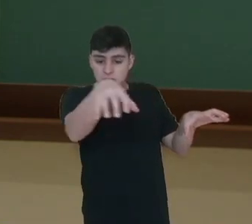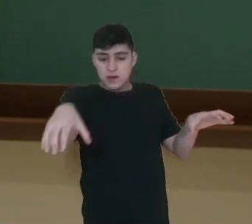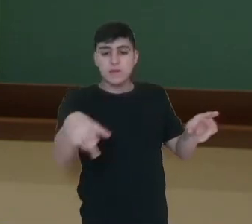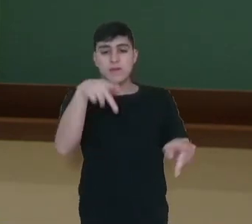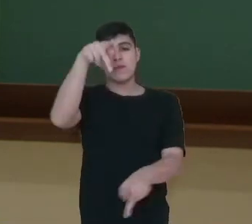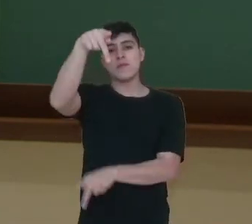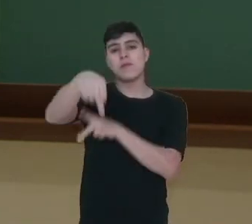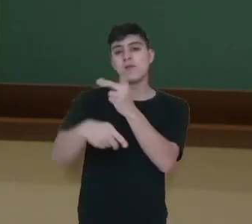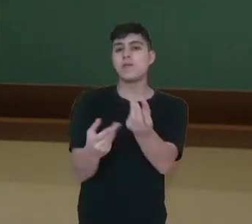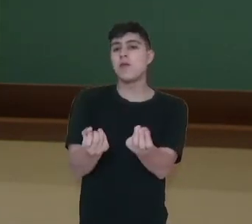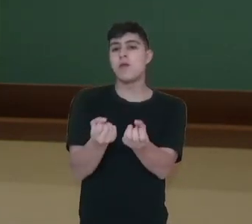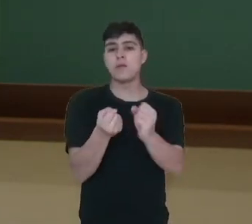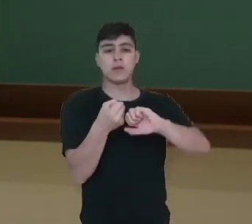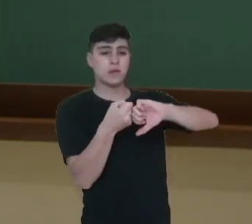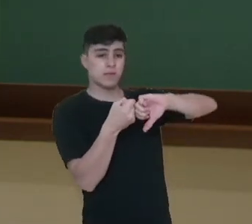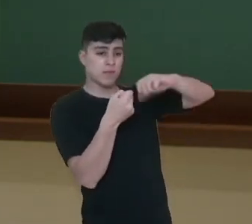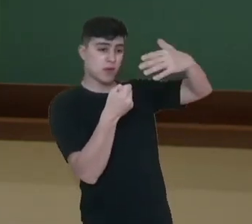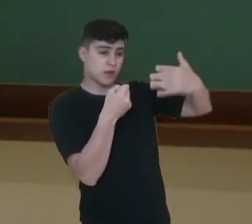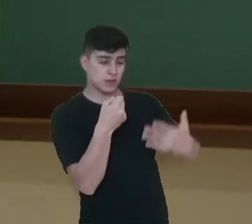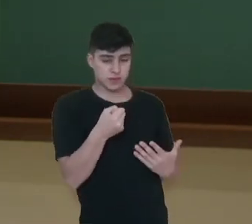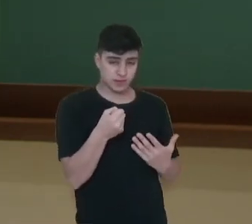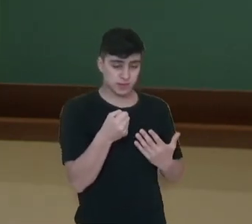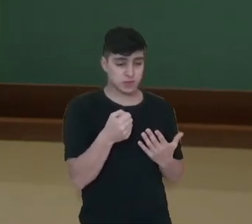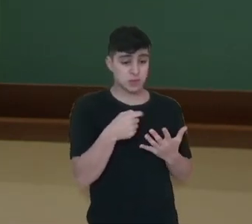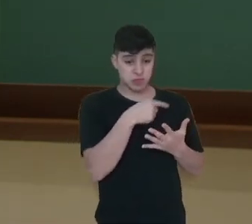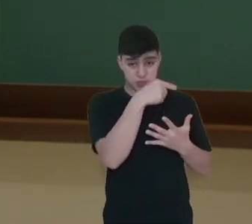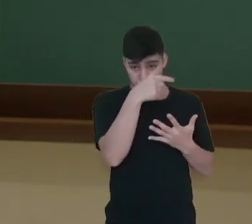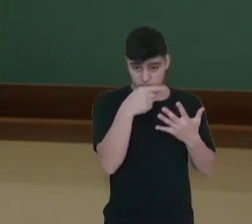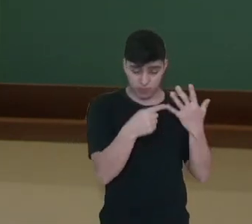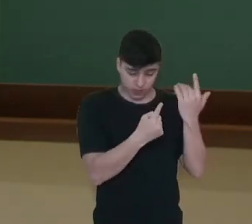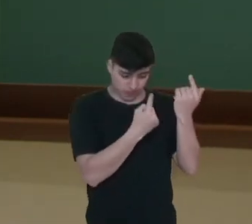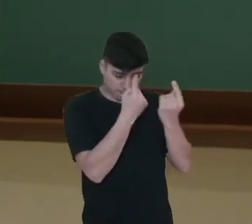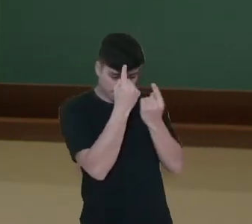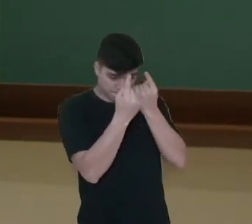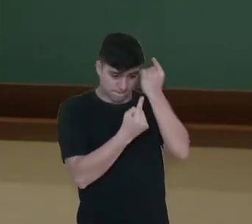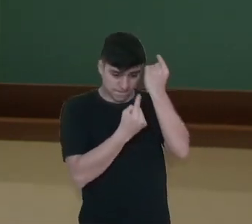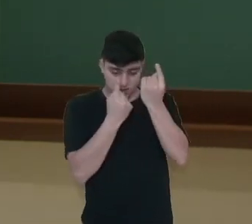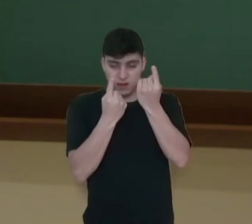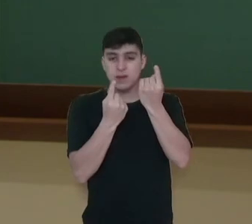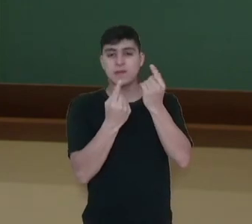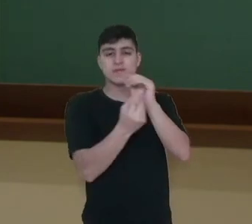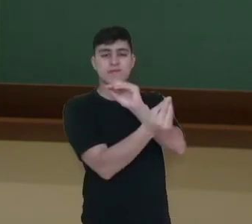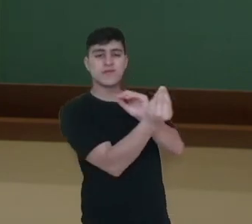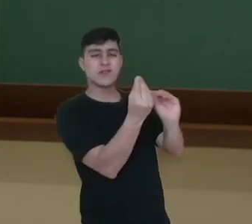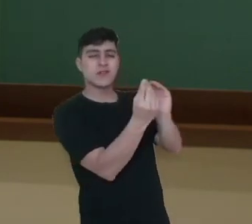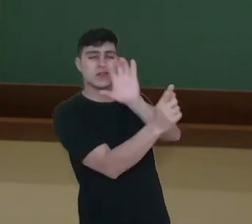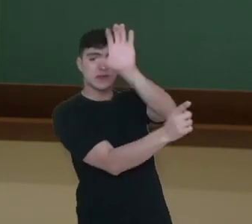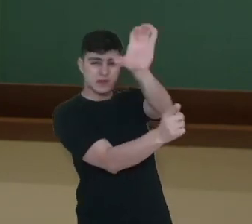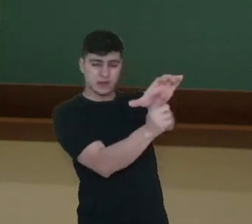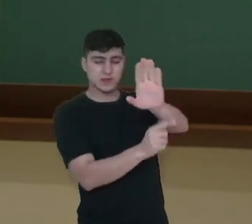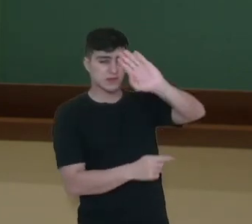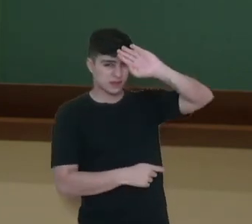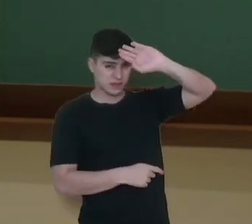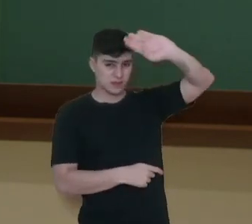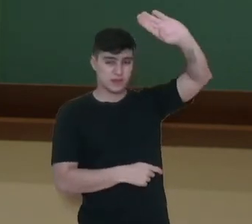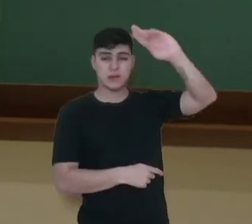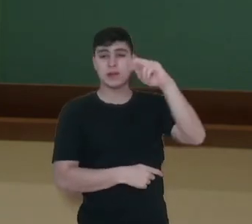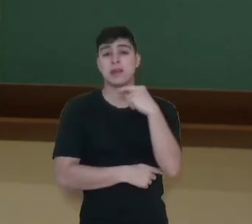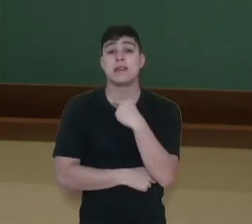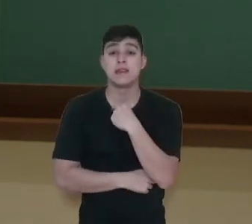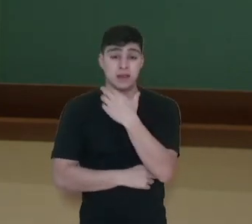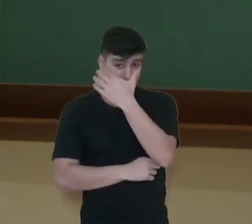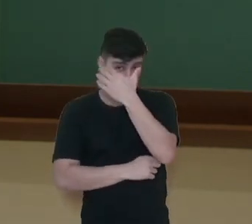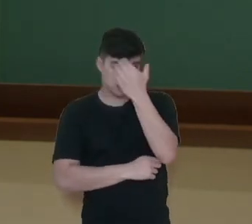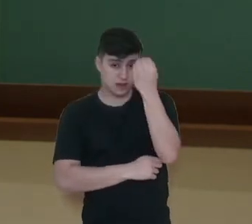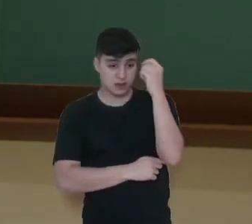questão democrática, democracia. Então, todas essas ideias vão estar presentes, né? Mas a ideia principal que a gente não pode esquecer